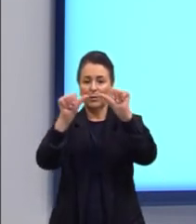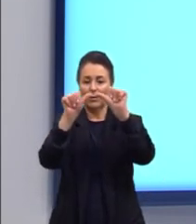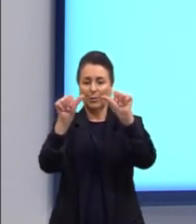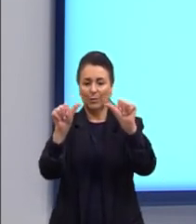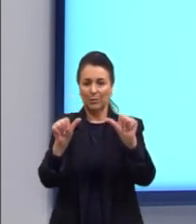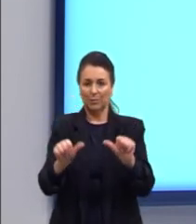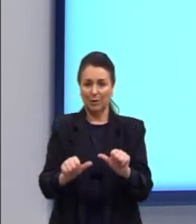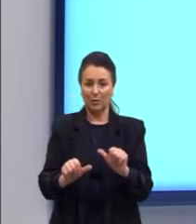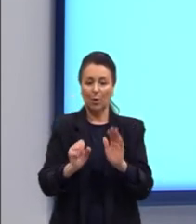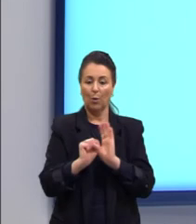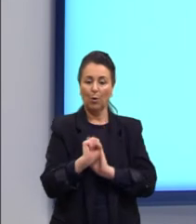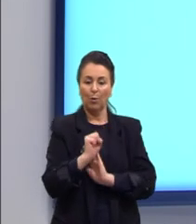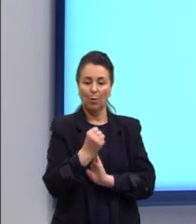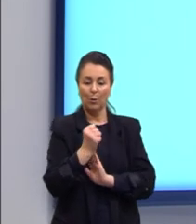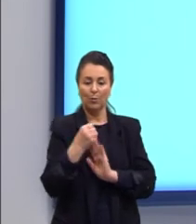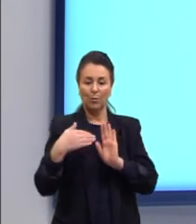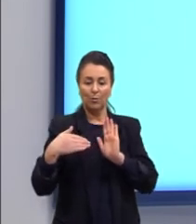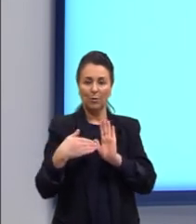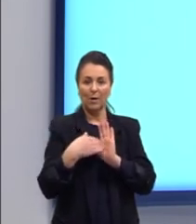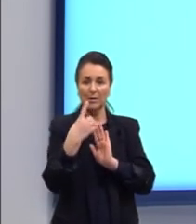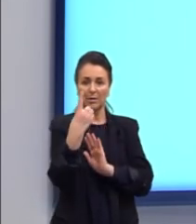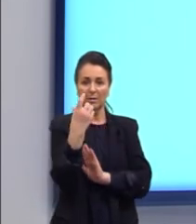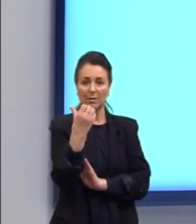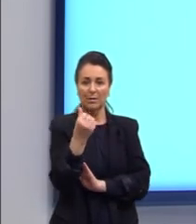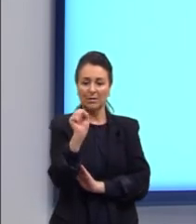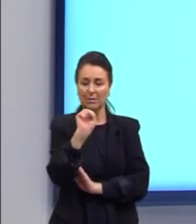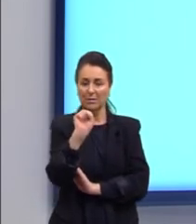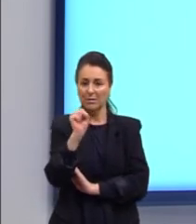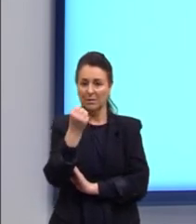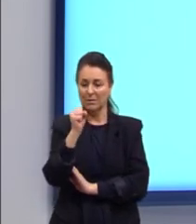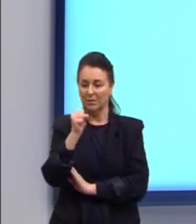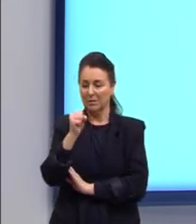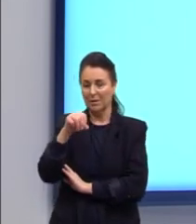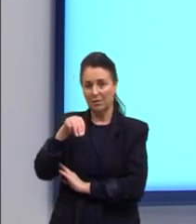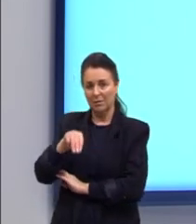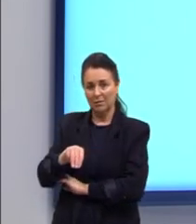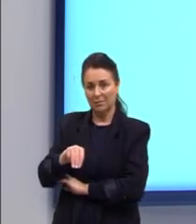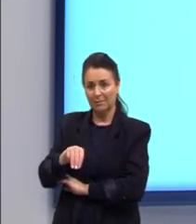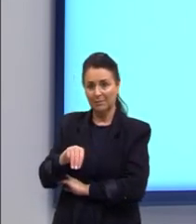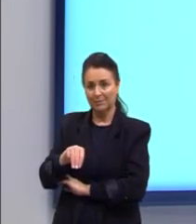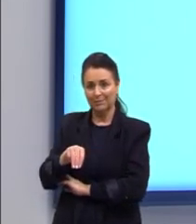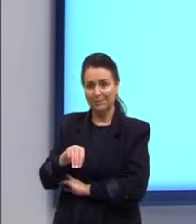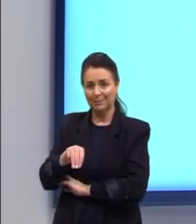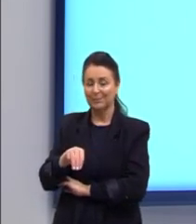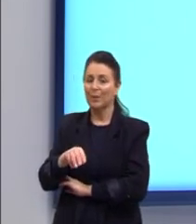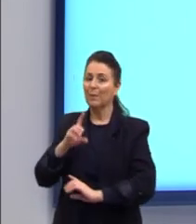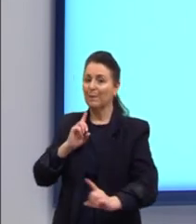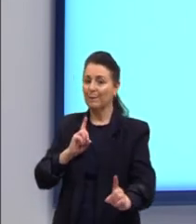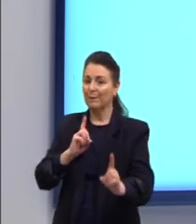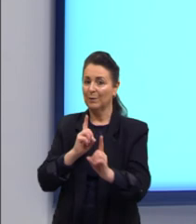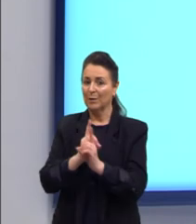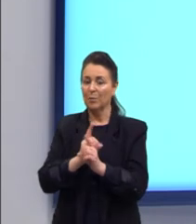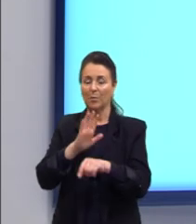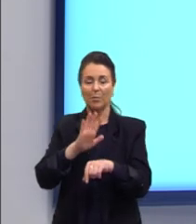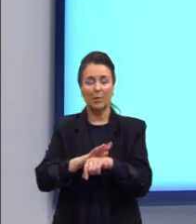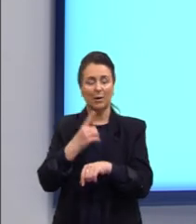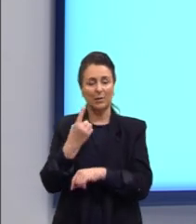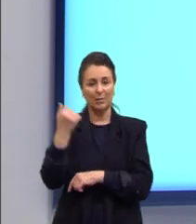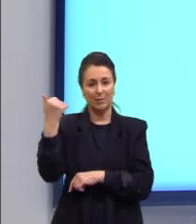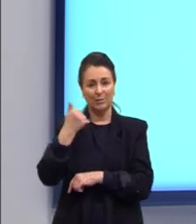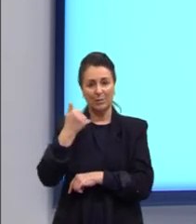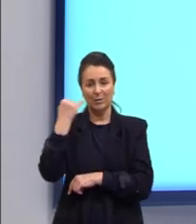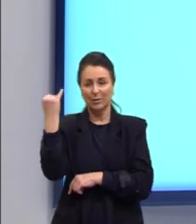vai De 8 até 168 metros definimos aí mais uma informação importante